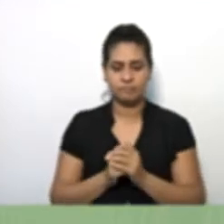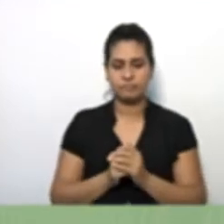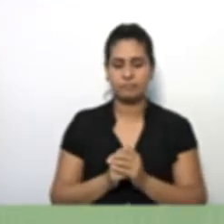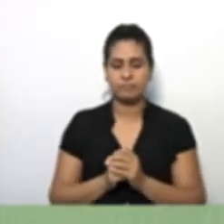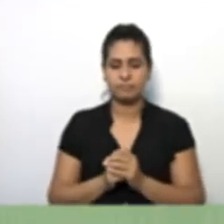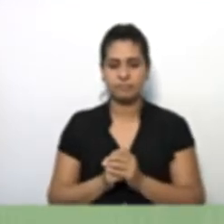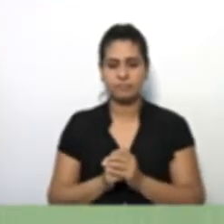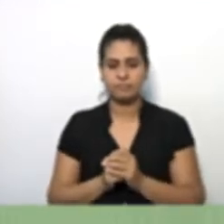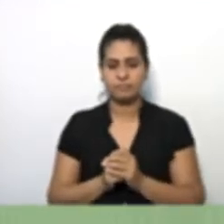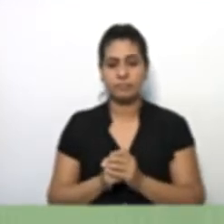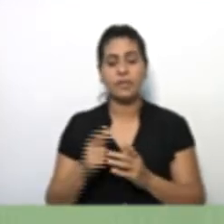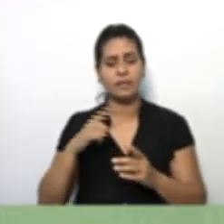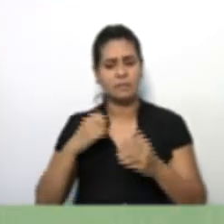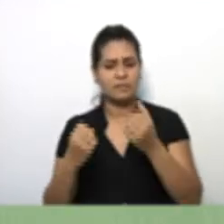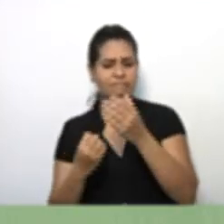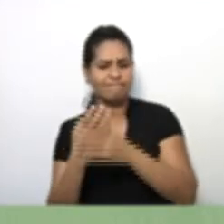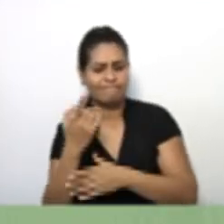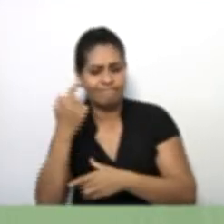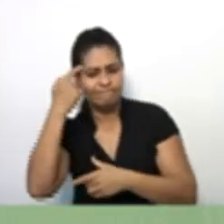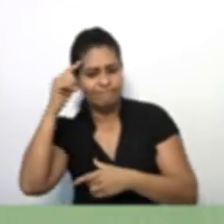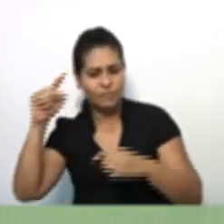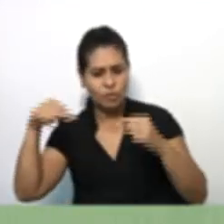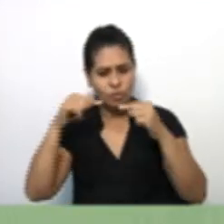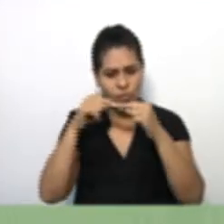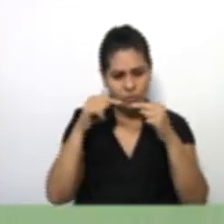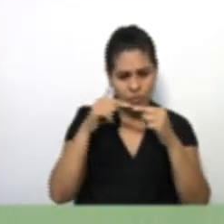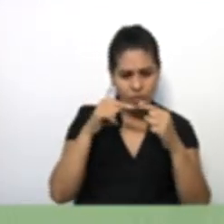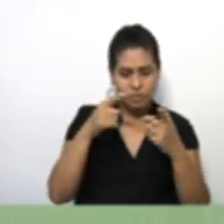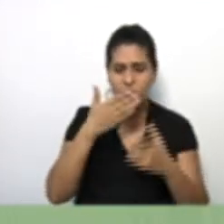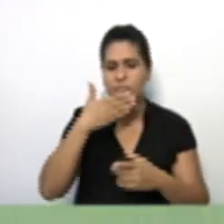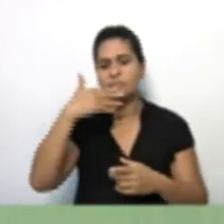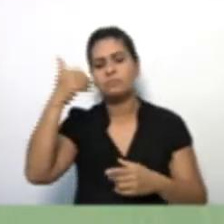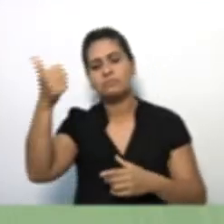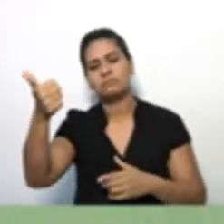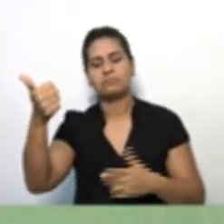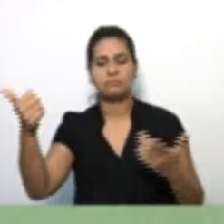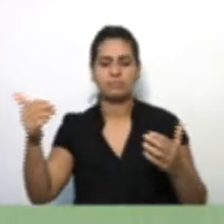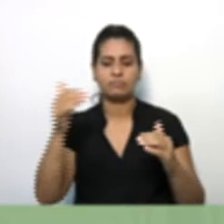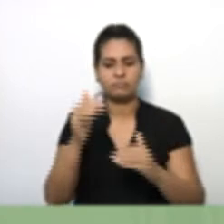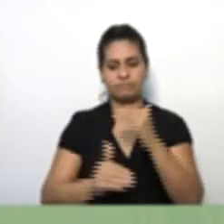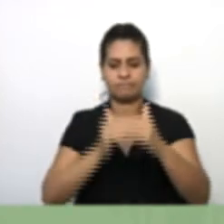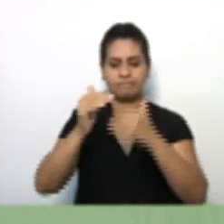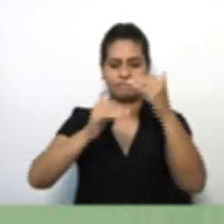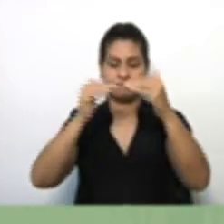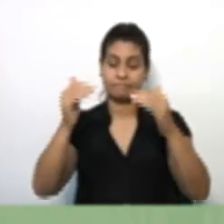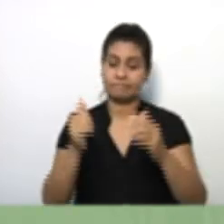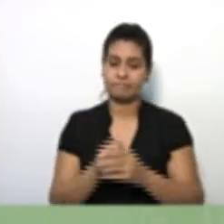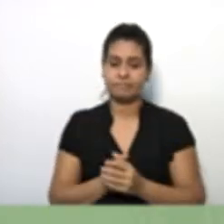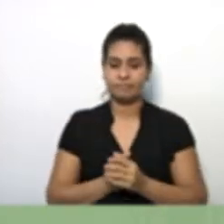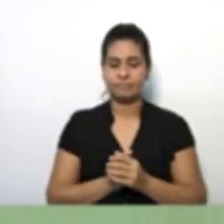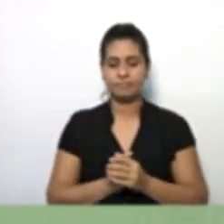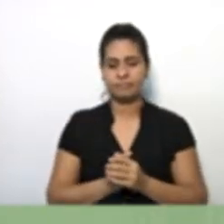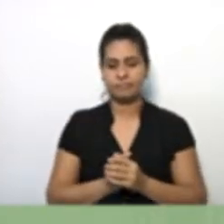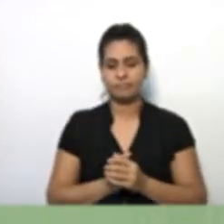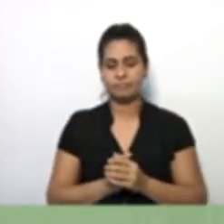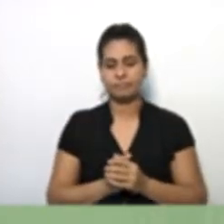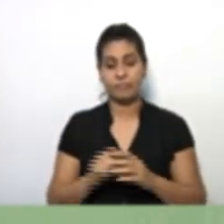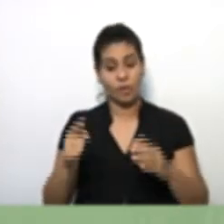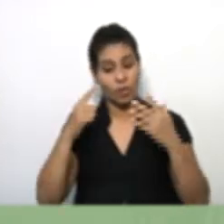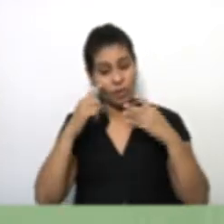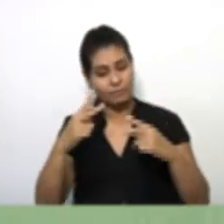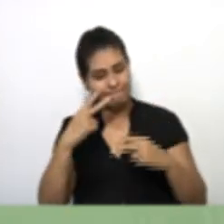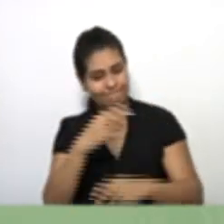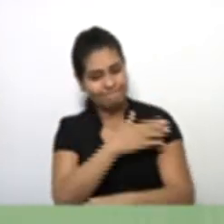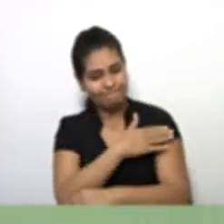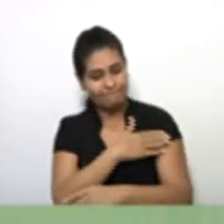que suficiente. Era para o quê? Criar meios para melhorar o desempenho. Aqui, meus queridos